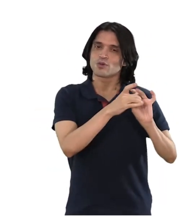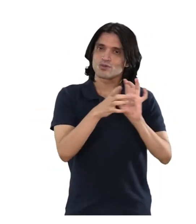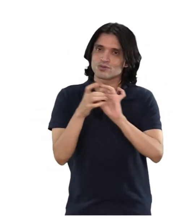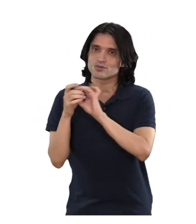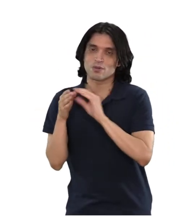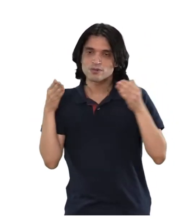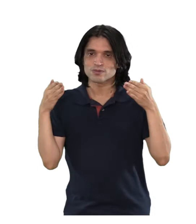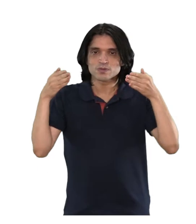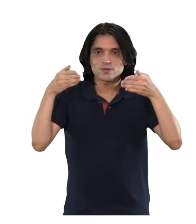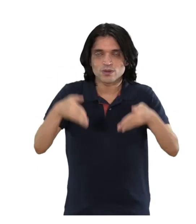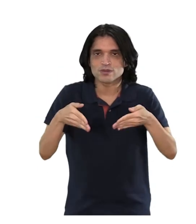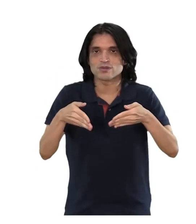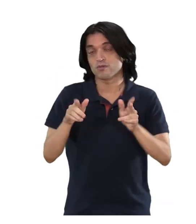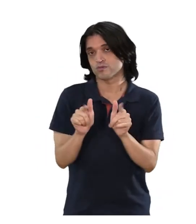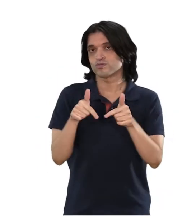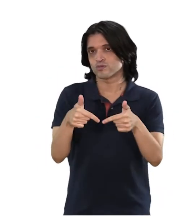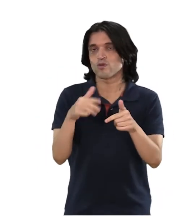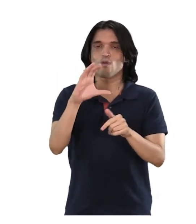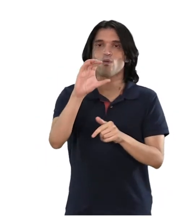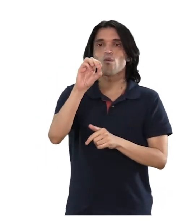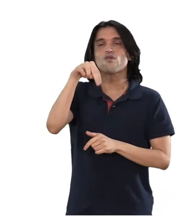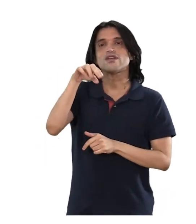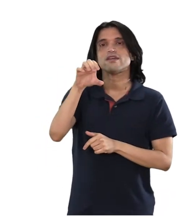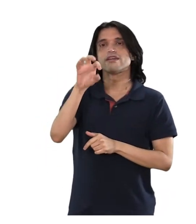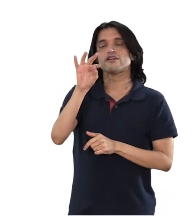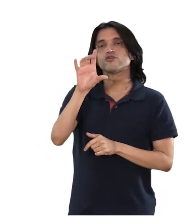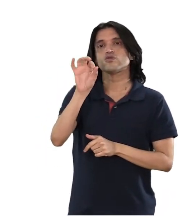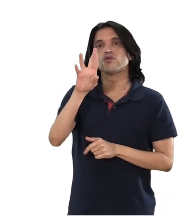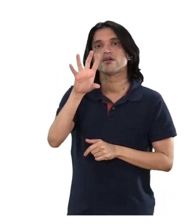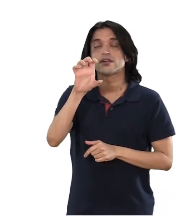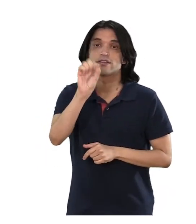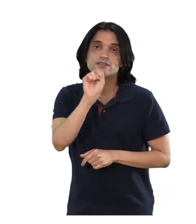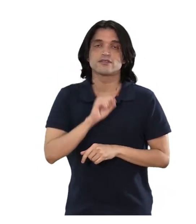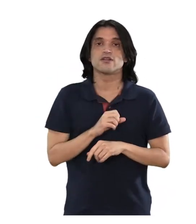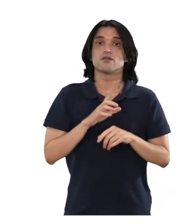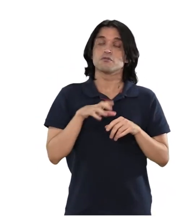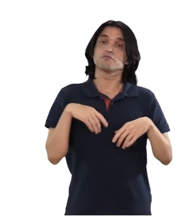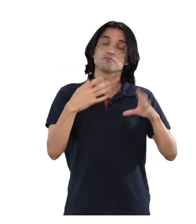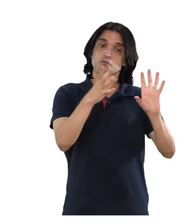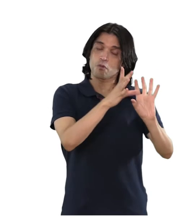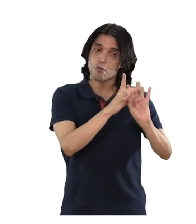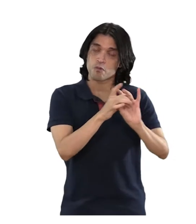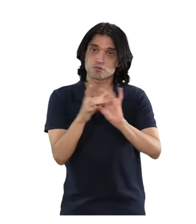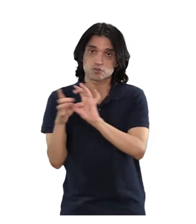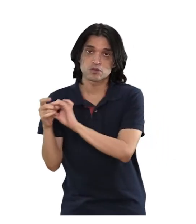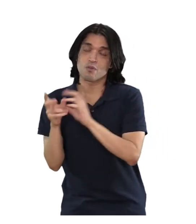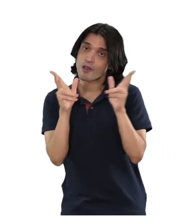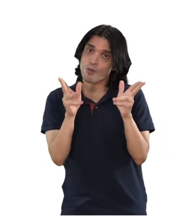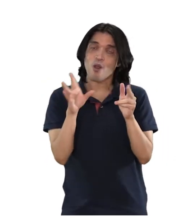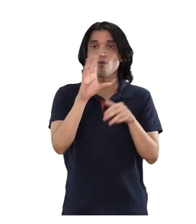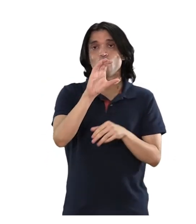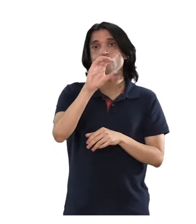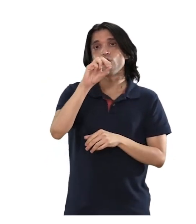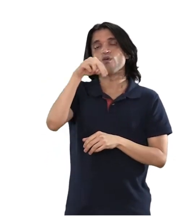Atenção! Conjunções igual a conectivo. Os conectivos contribuem para que um texto apresente textualidade, isso